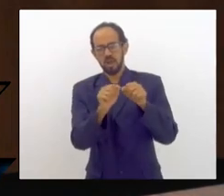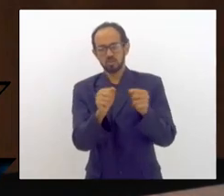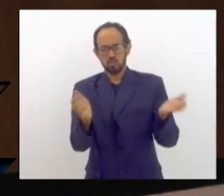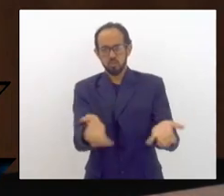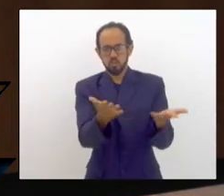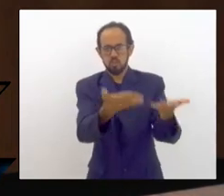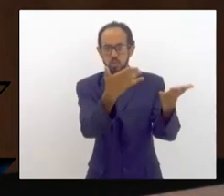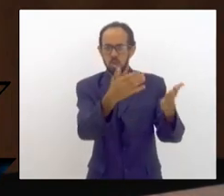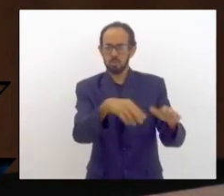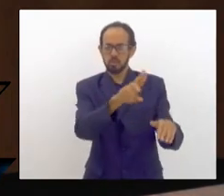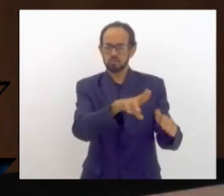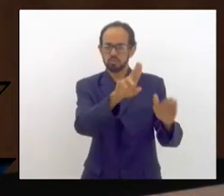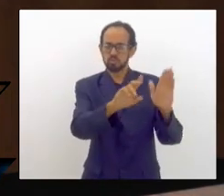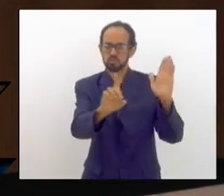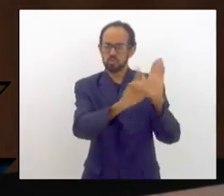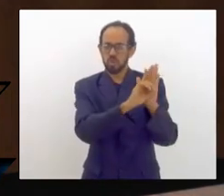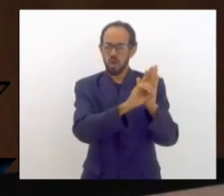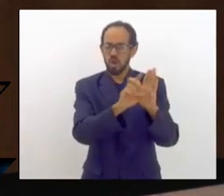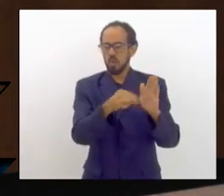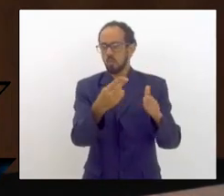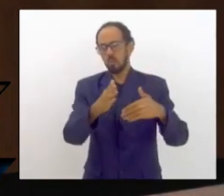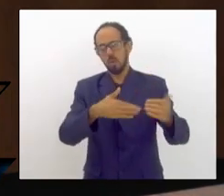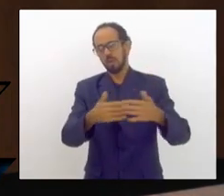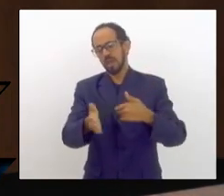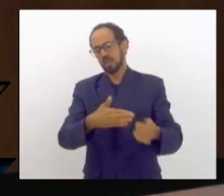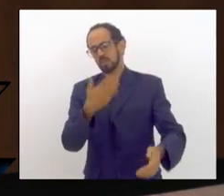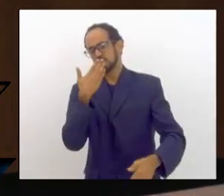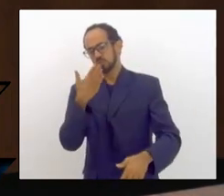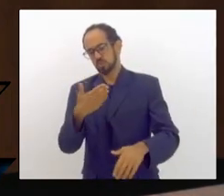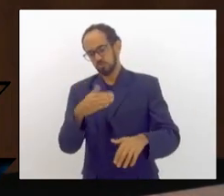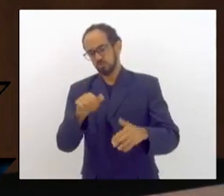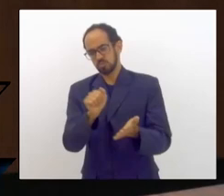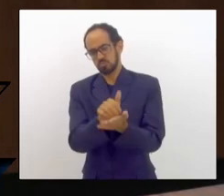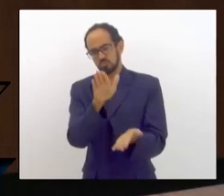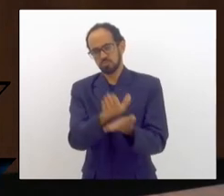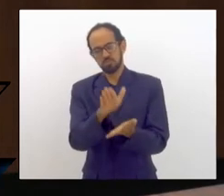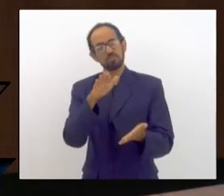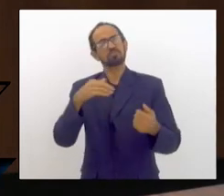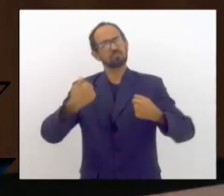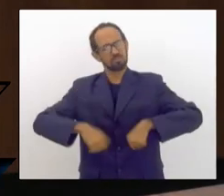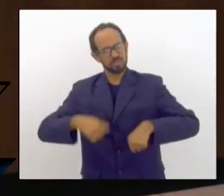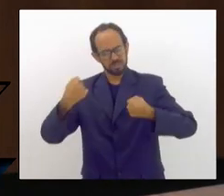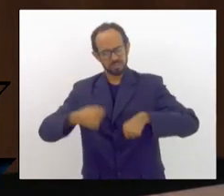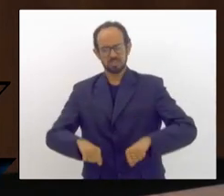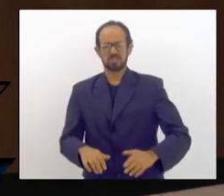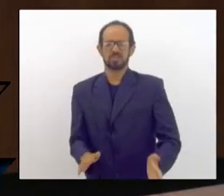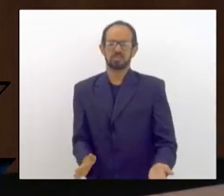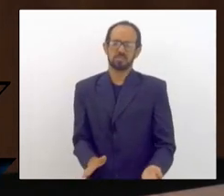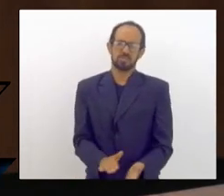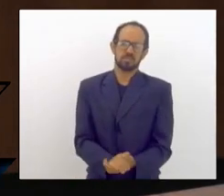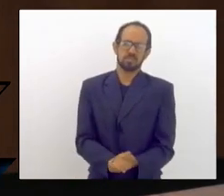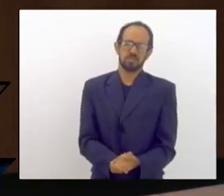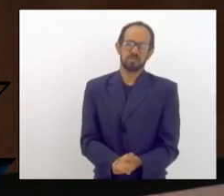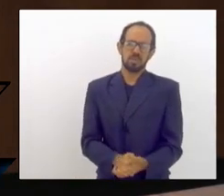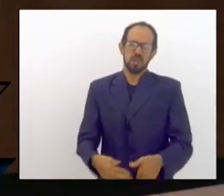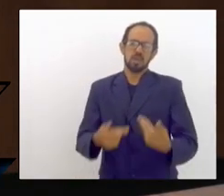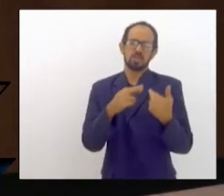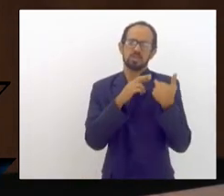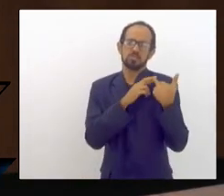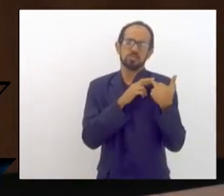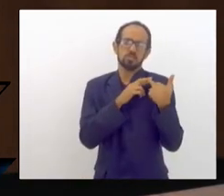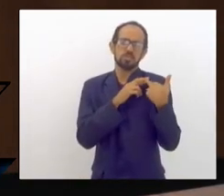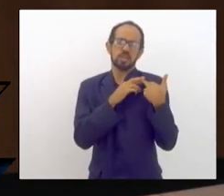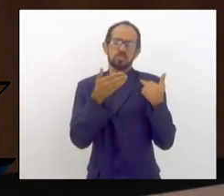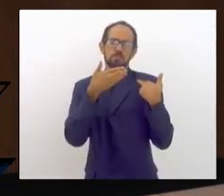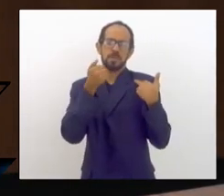quando eu estimulo, enfim, qualquer tipo de delito, eu preciso ser penalizado por aquilo que eu faço. Responsabilizado, melhor